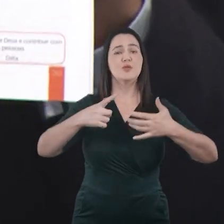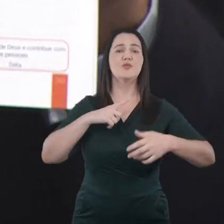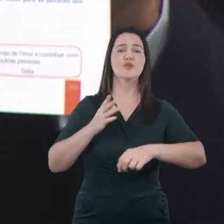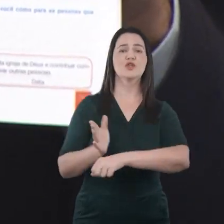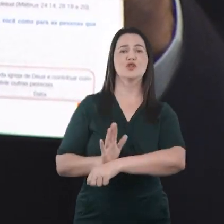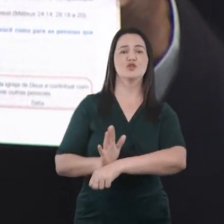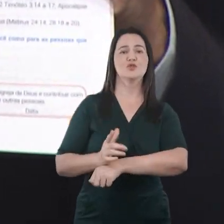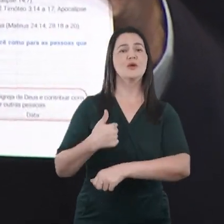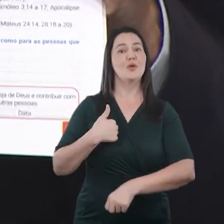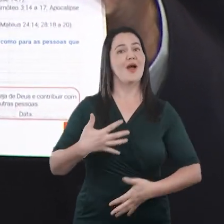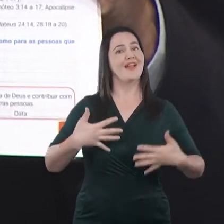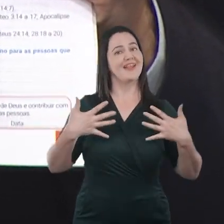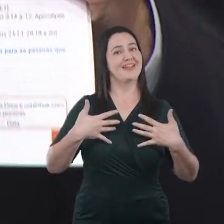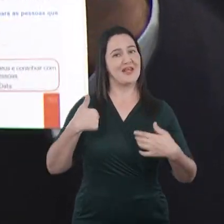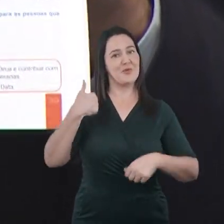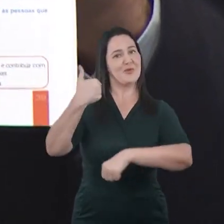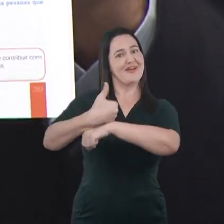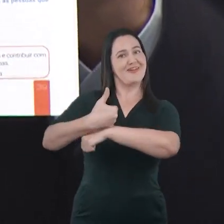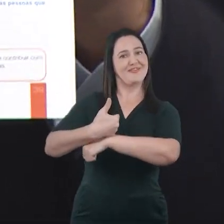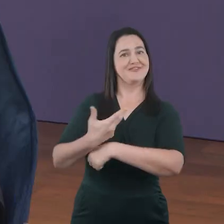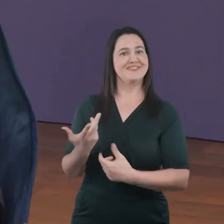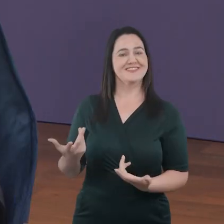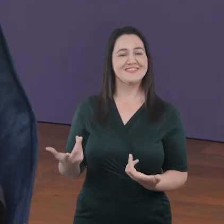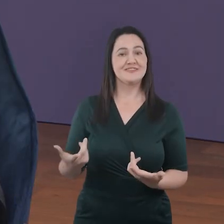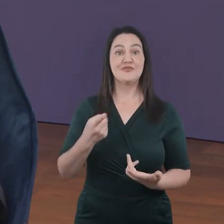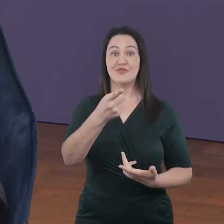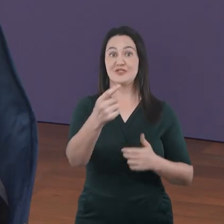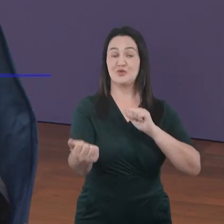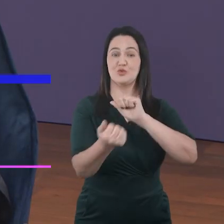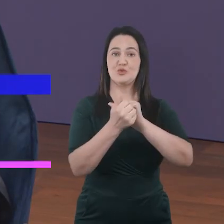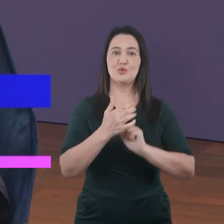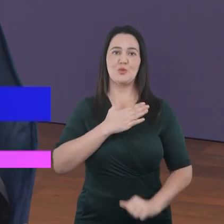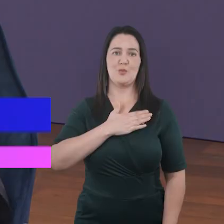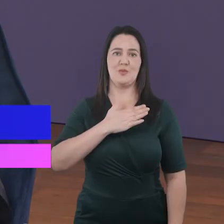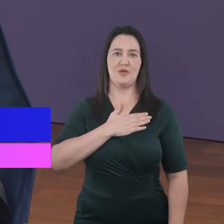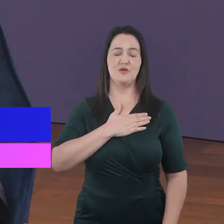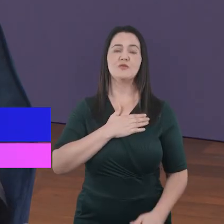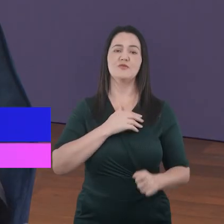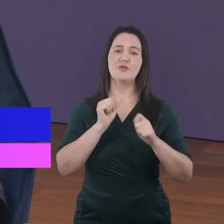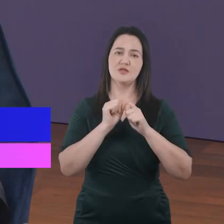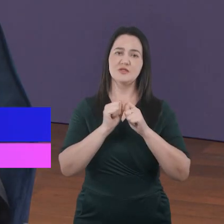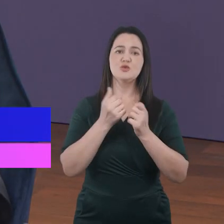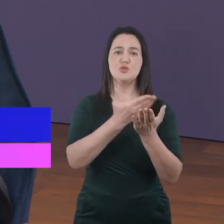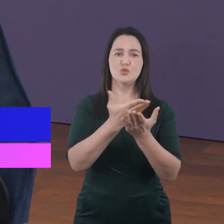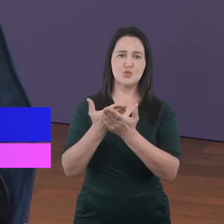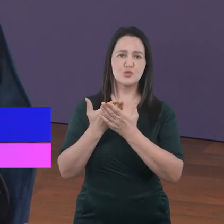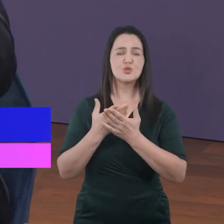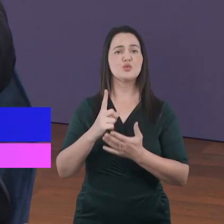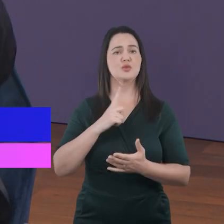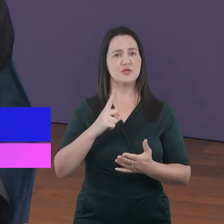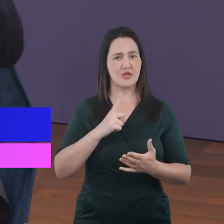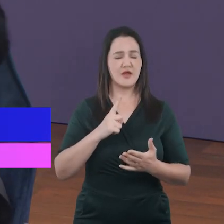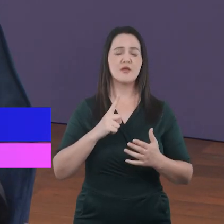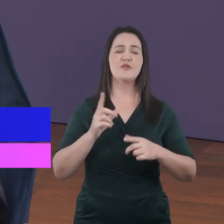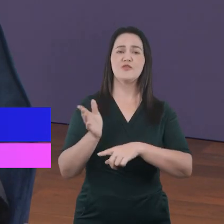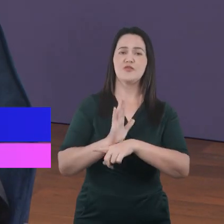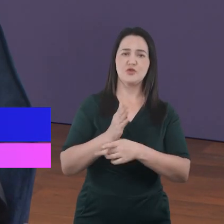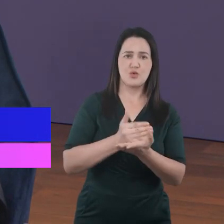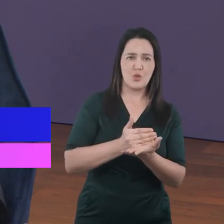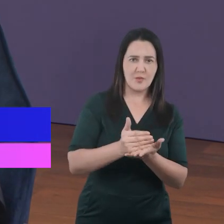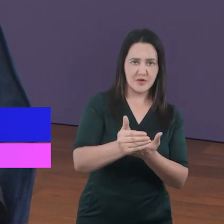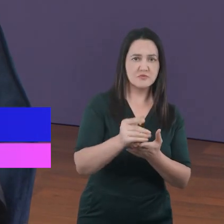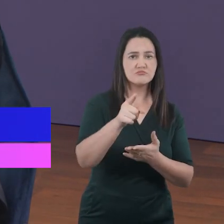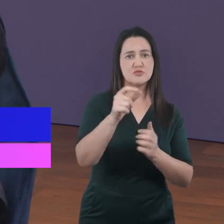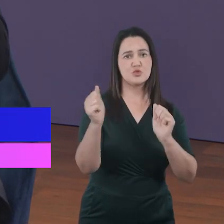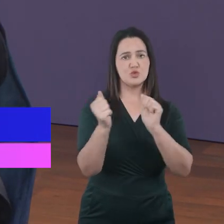uma apresentação do tema. E eu tenho a alegria de ser o apresentador. Então você vai comigo fazer o estudo Jesus